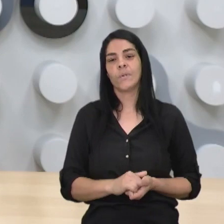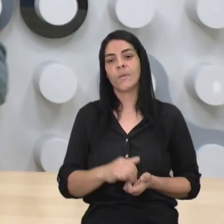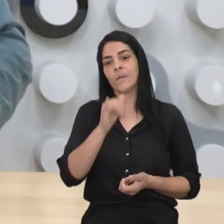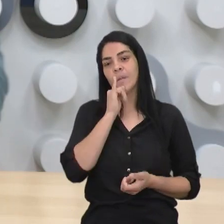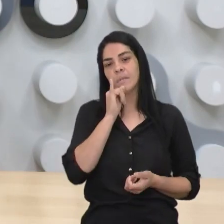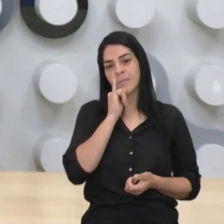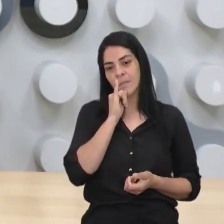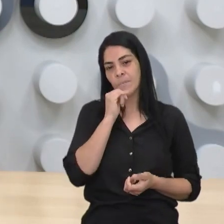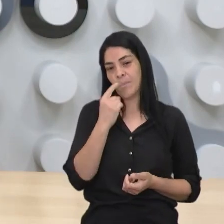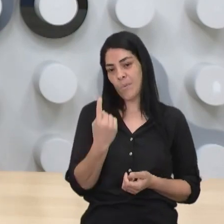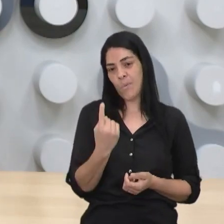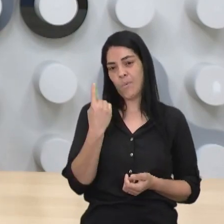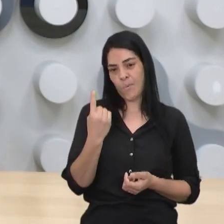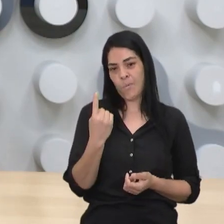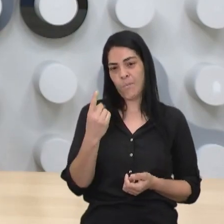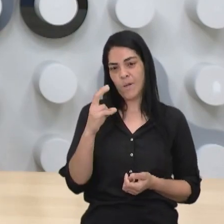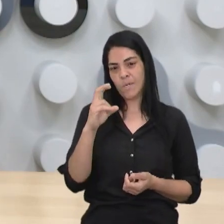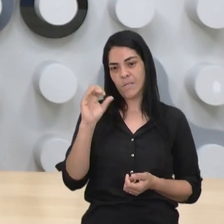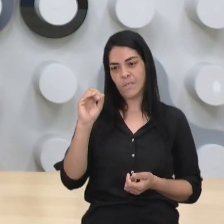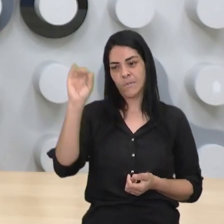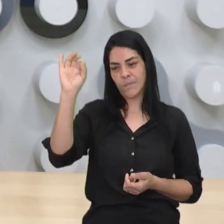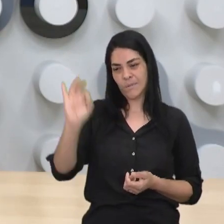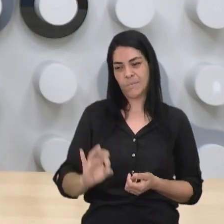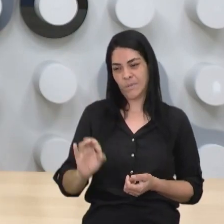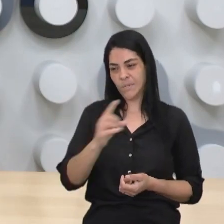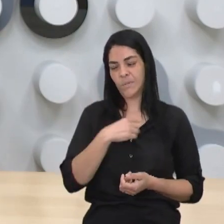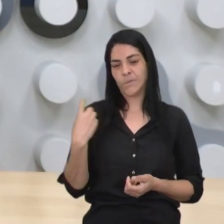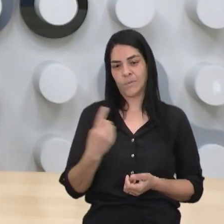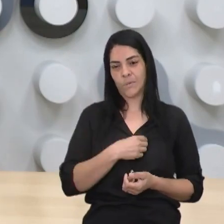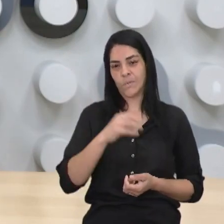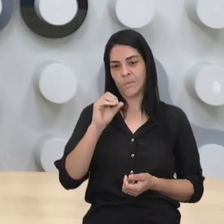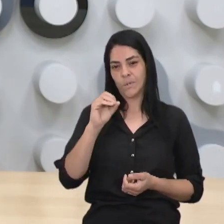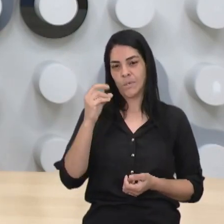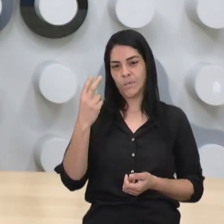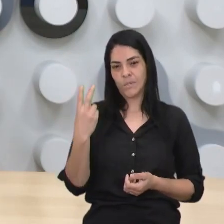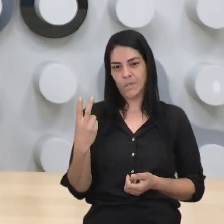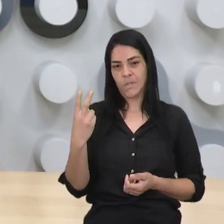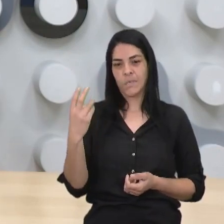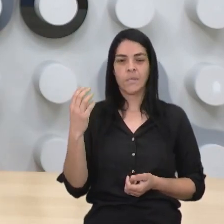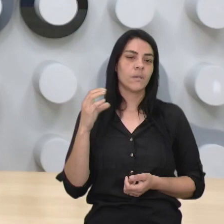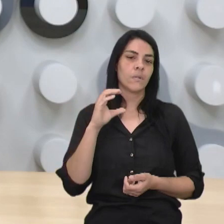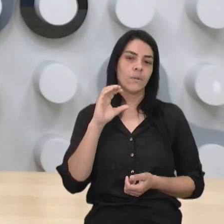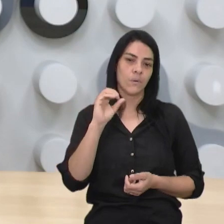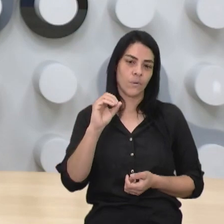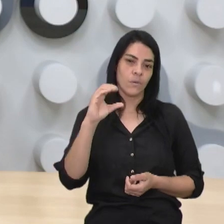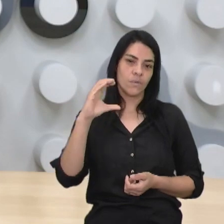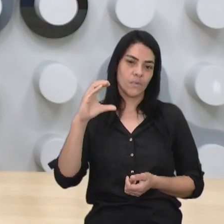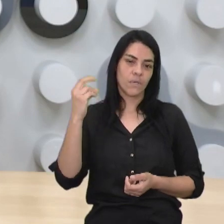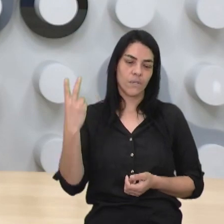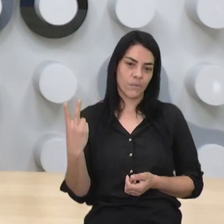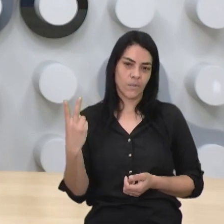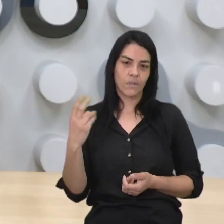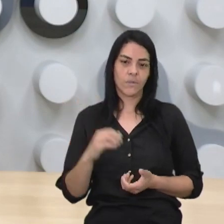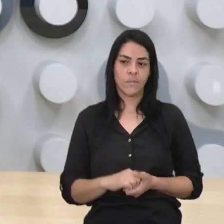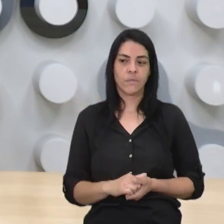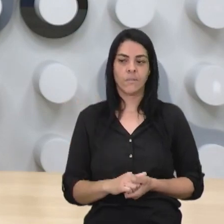que 50% do nosso oxigênio aqui na Terra são produzidos através